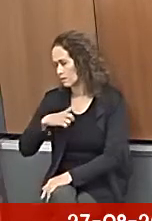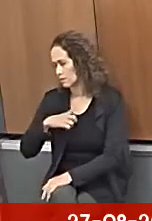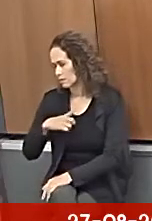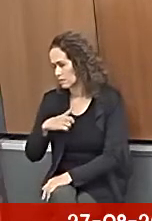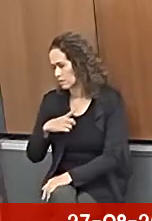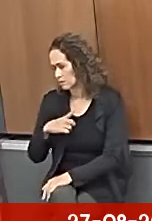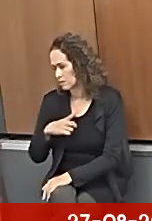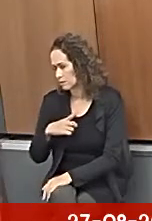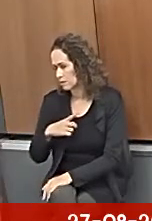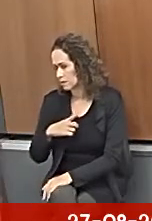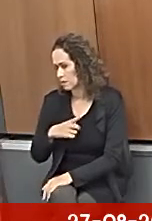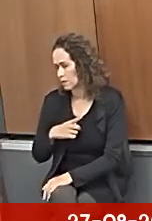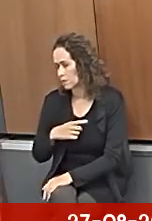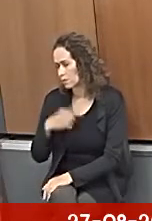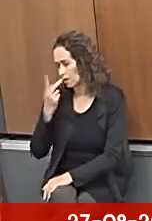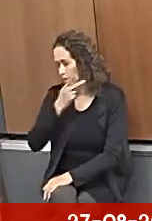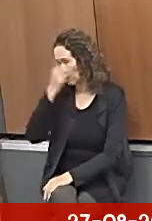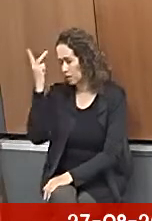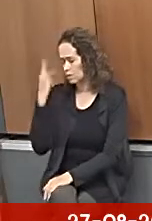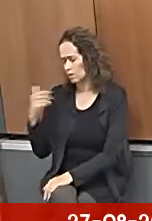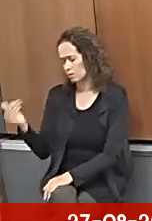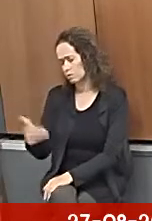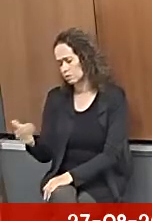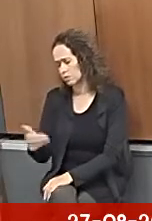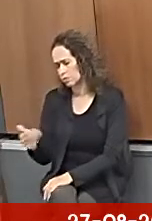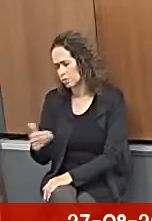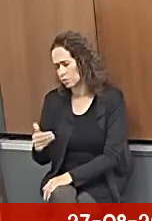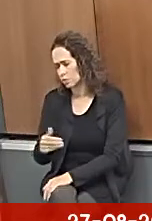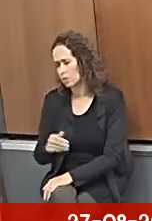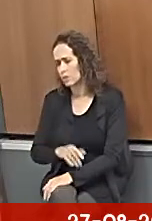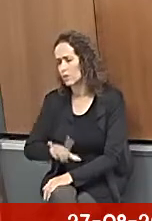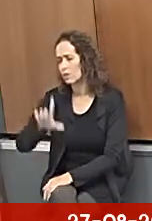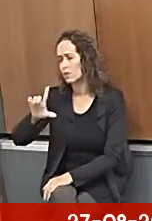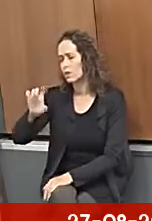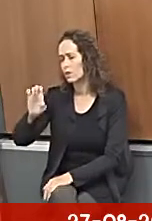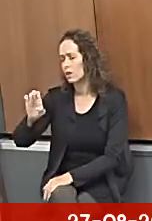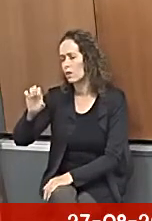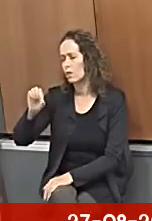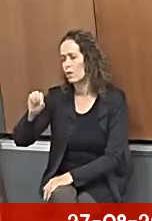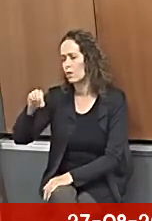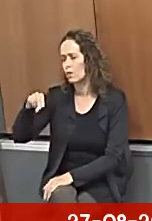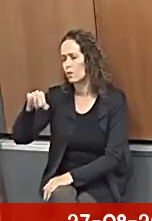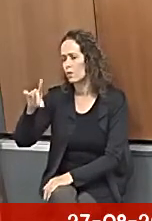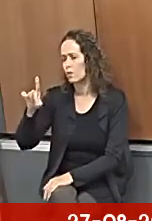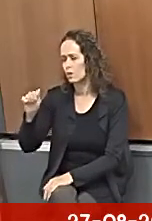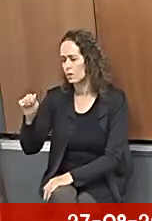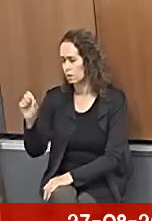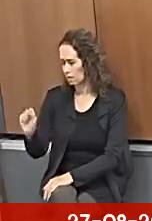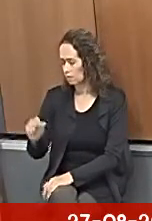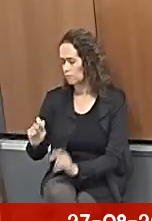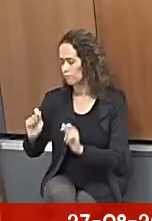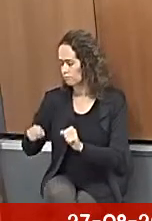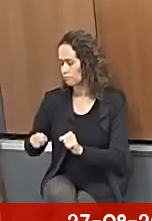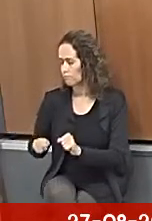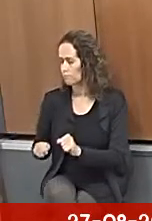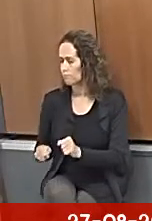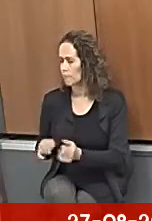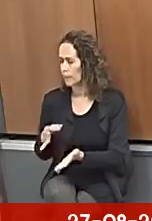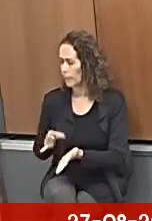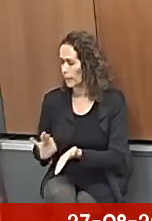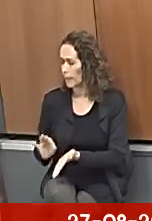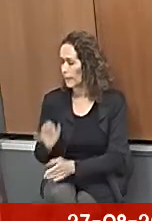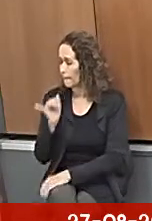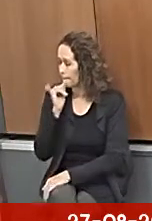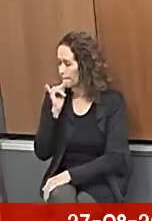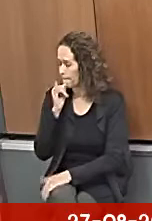assíduo freqüentador do mineirão que é o leone destaque ainda o leônidas vai poder confirmar o que eu vou dizer e esse não é o